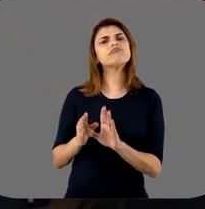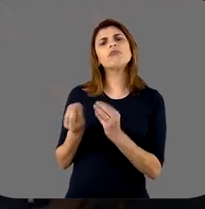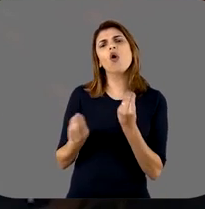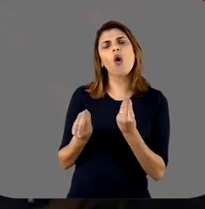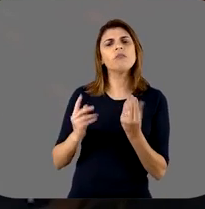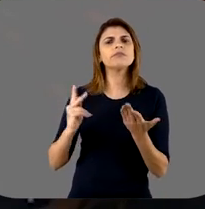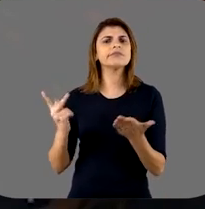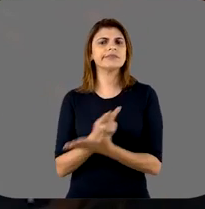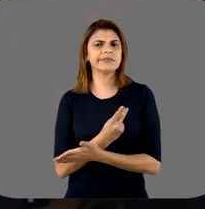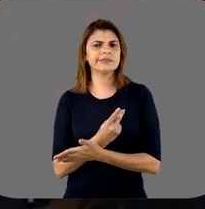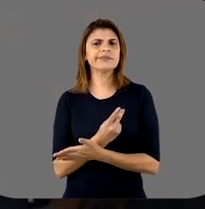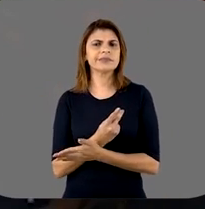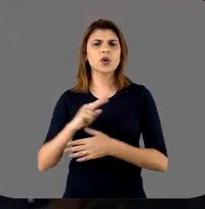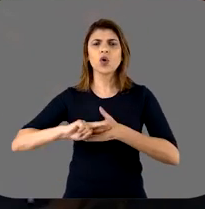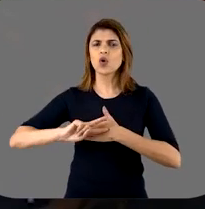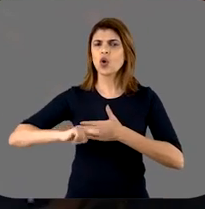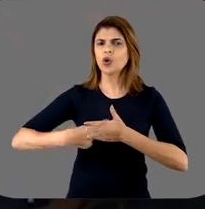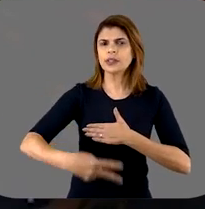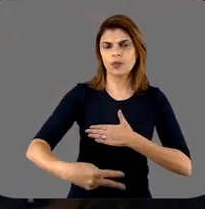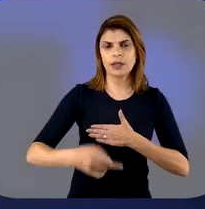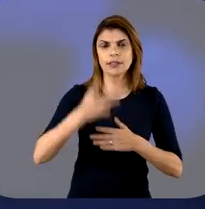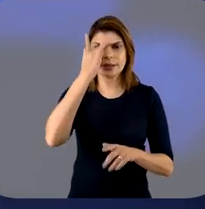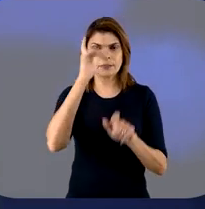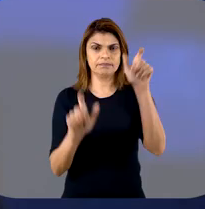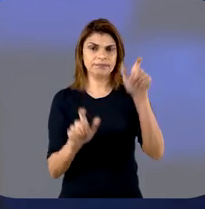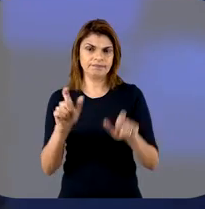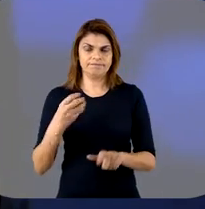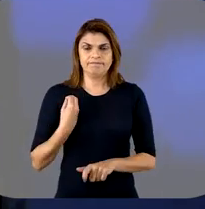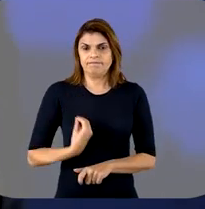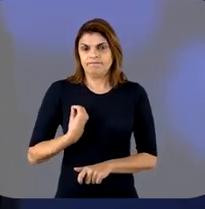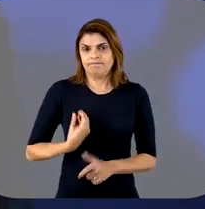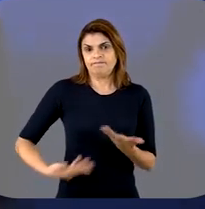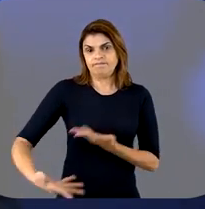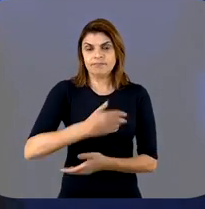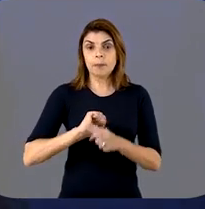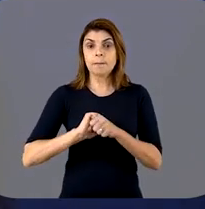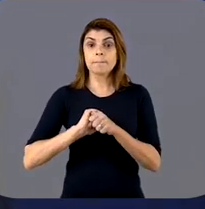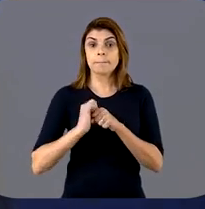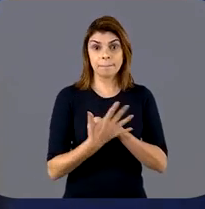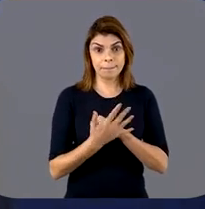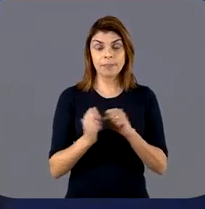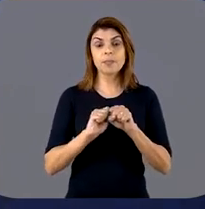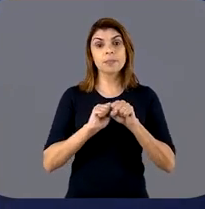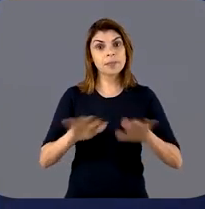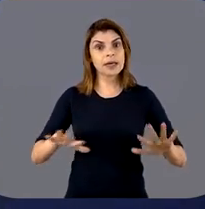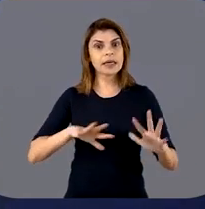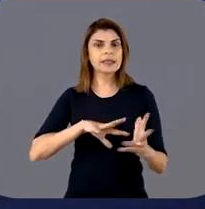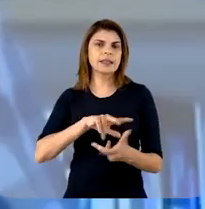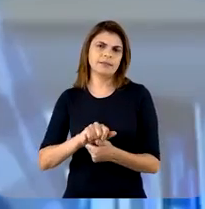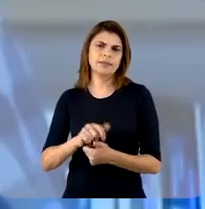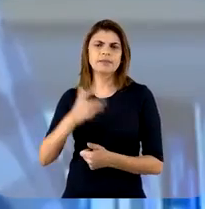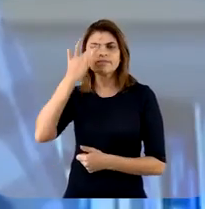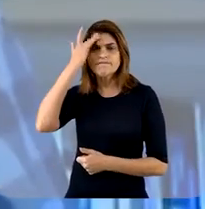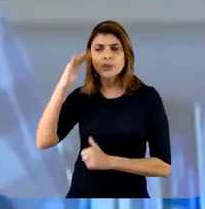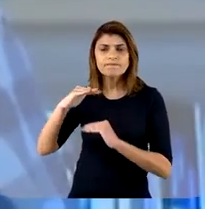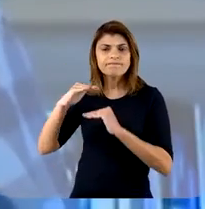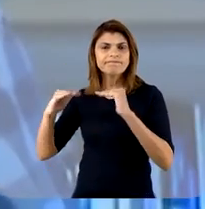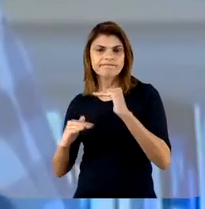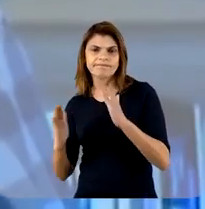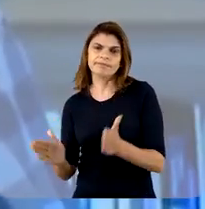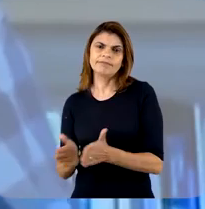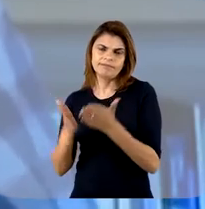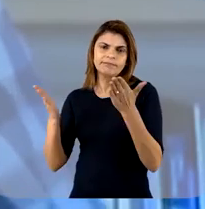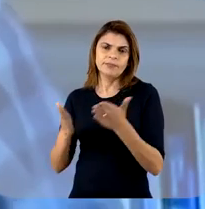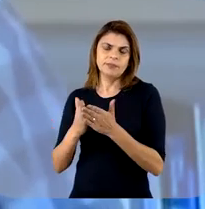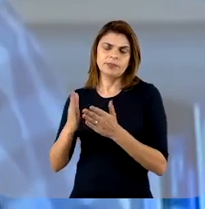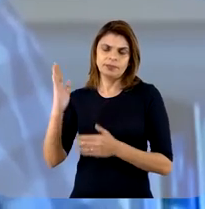da pandemia na vida da população do planeta, né, as consequências principais para os mais vulneráveis